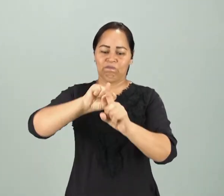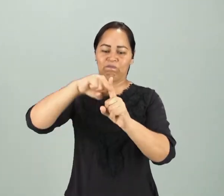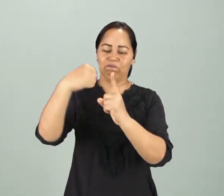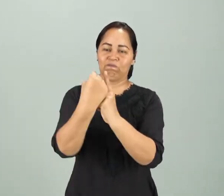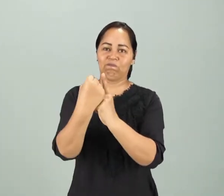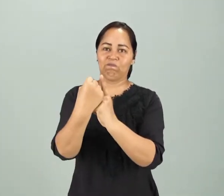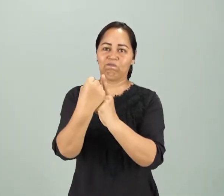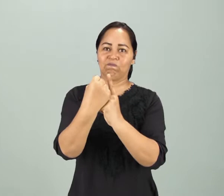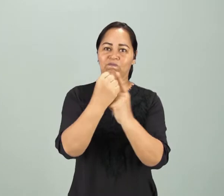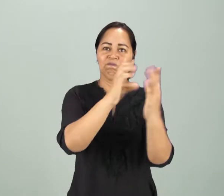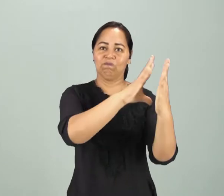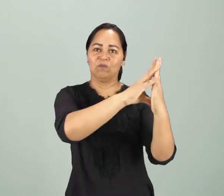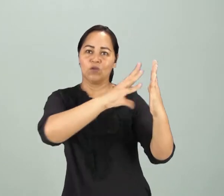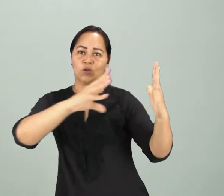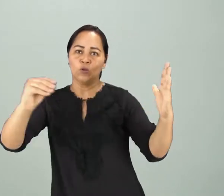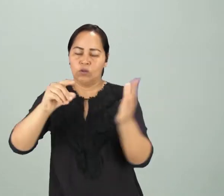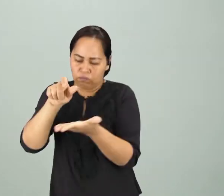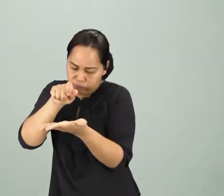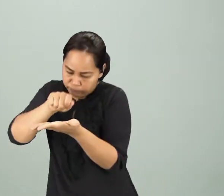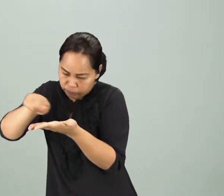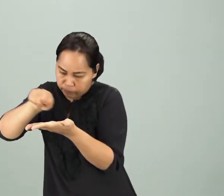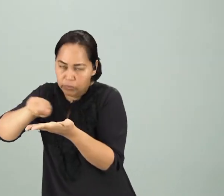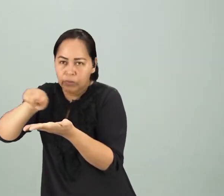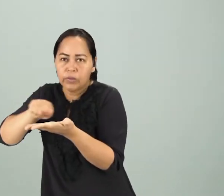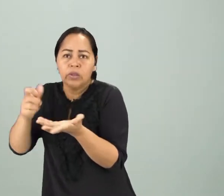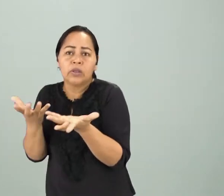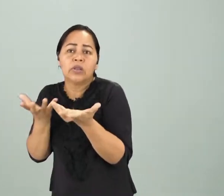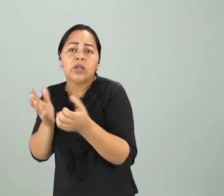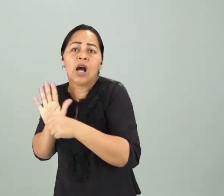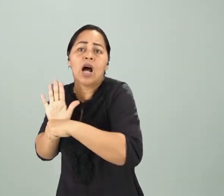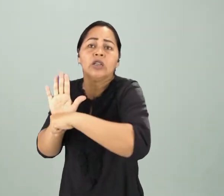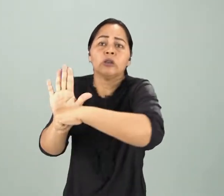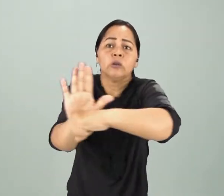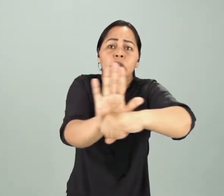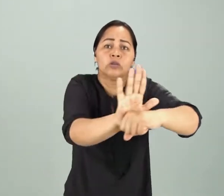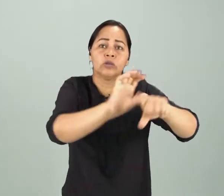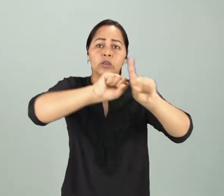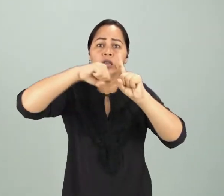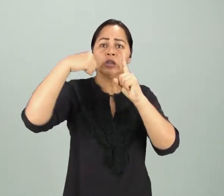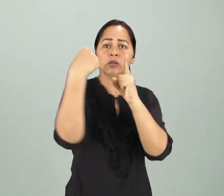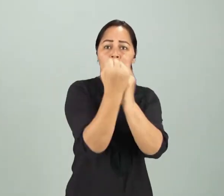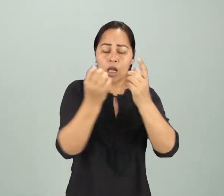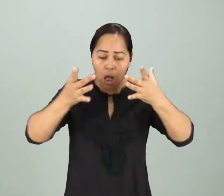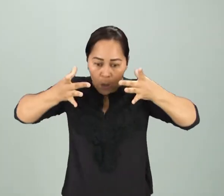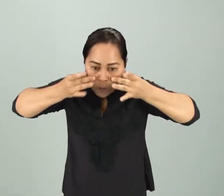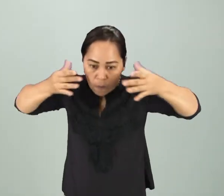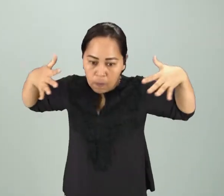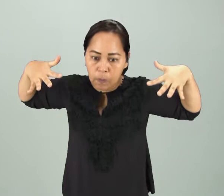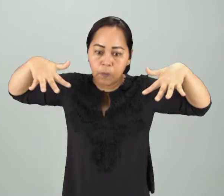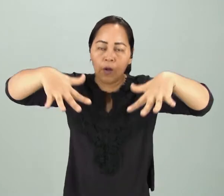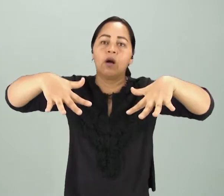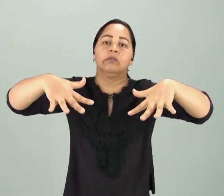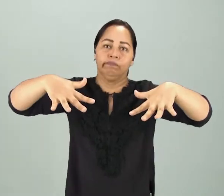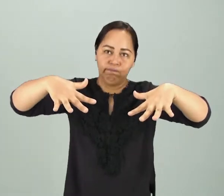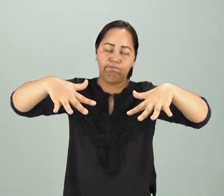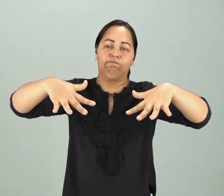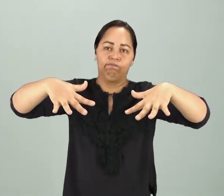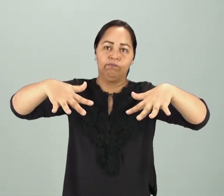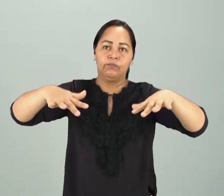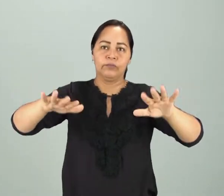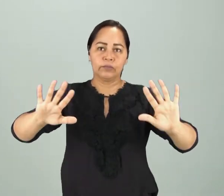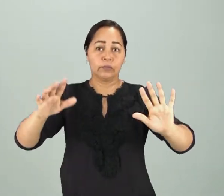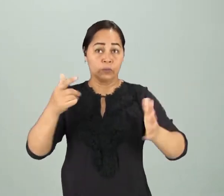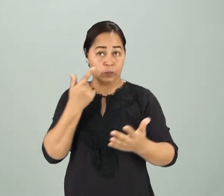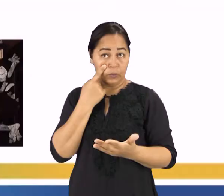né? Eram textos que pediam ajuda, que queria trazer os olhares do mundo para aquela situação. Nós temos aqui